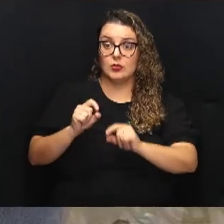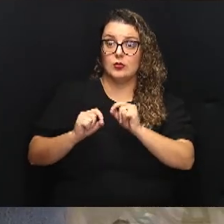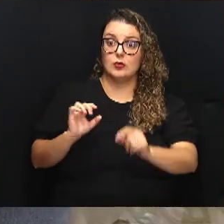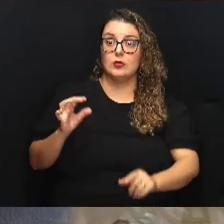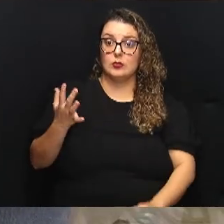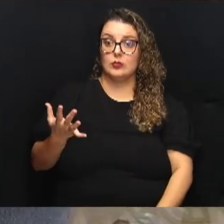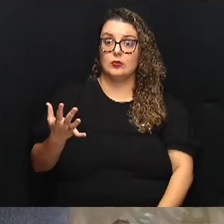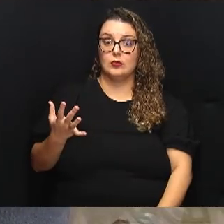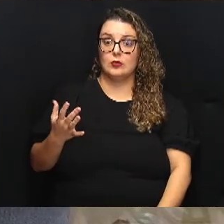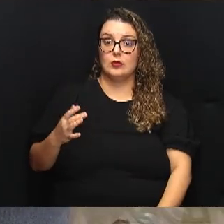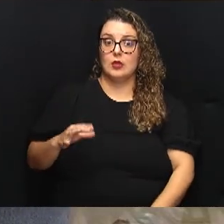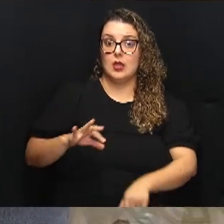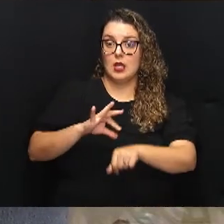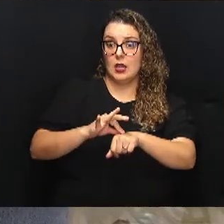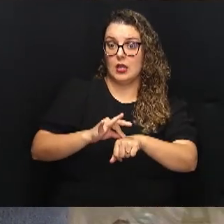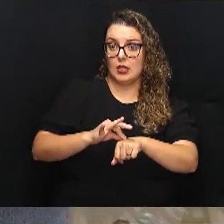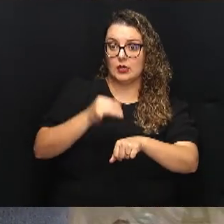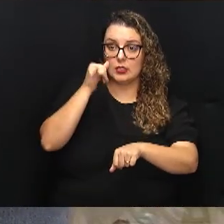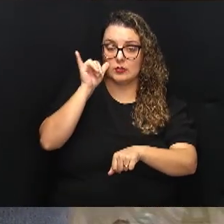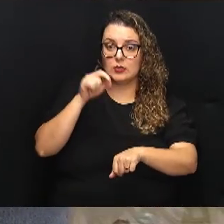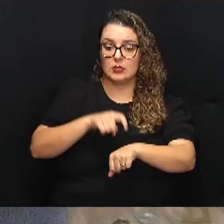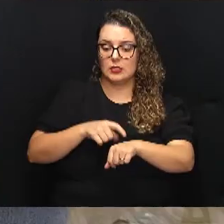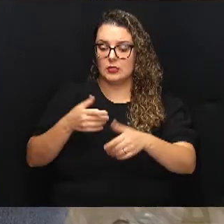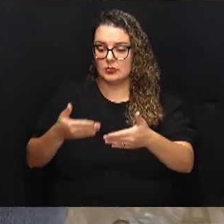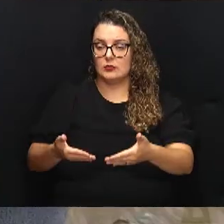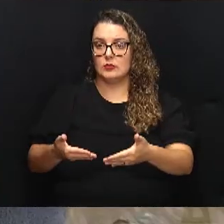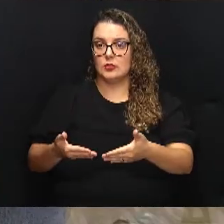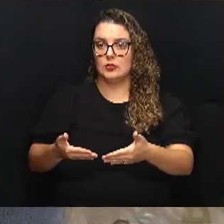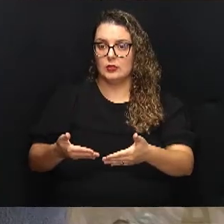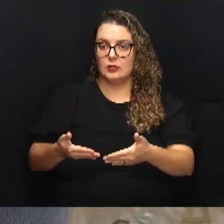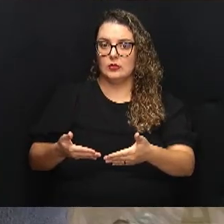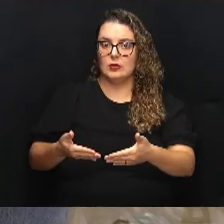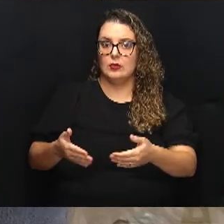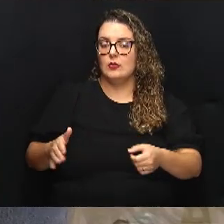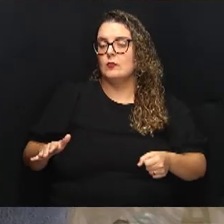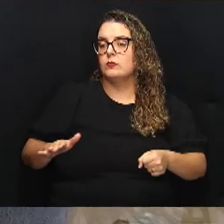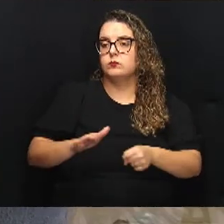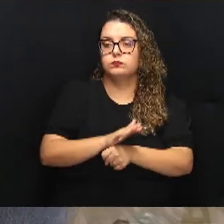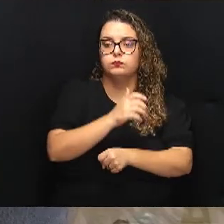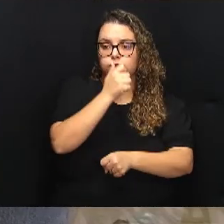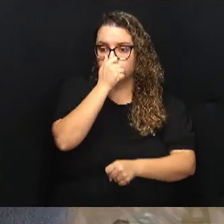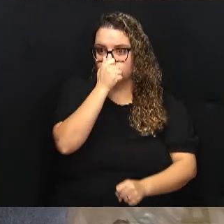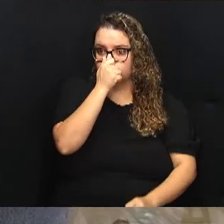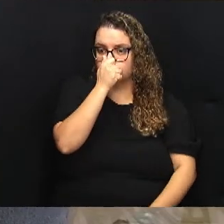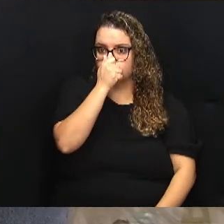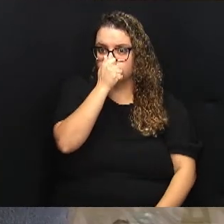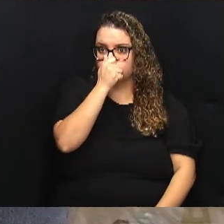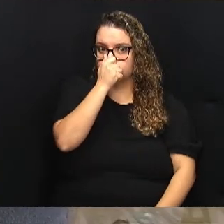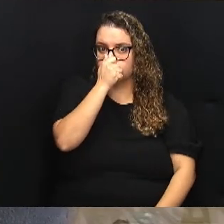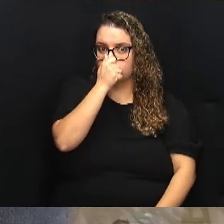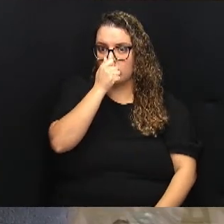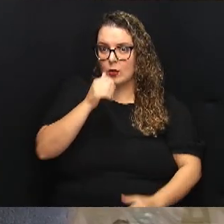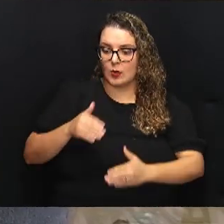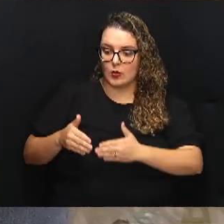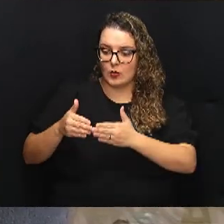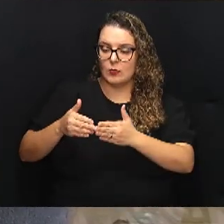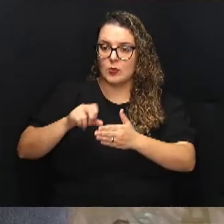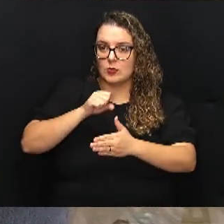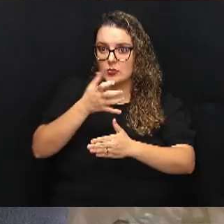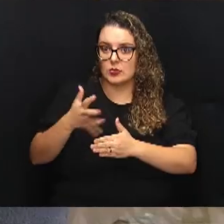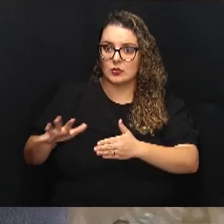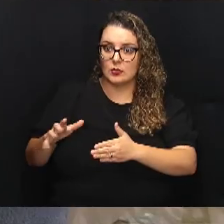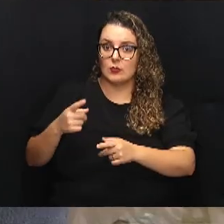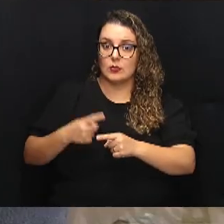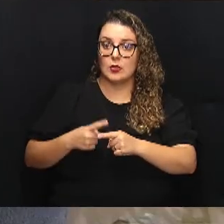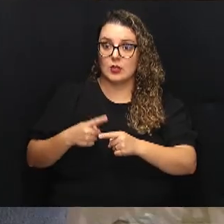Carne bovina, nesse momento, assim, lotou o Porto de Santos, porque os caras estão